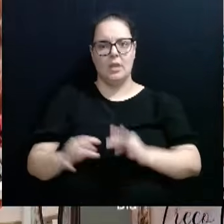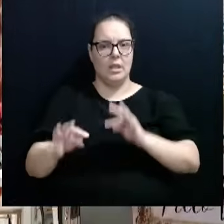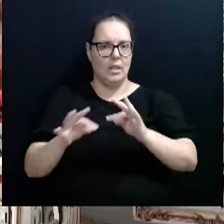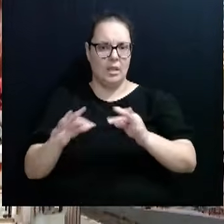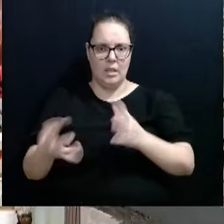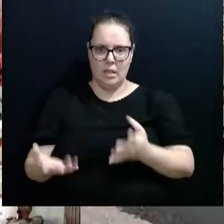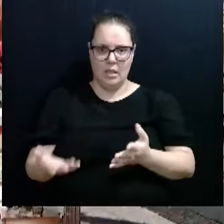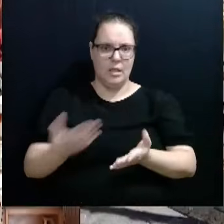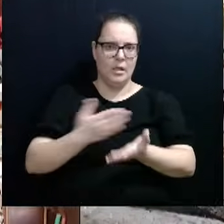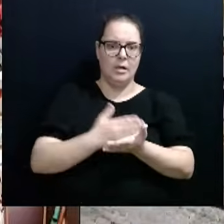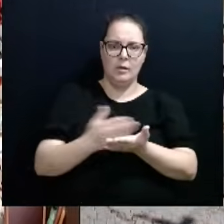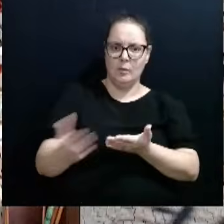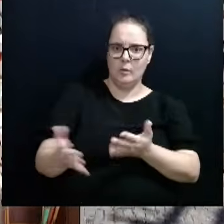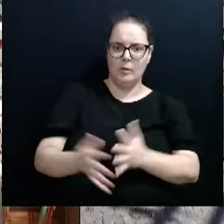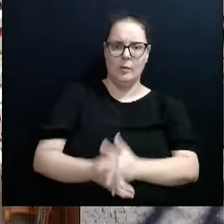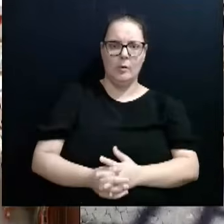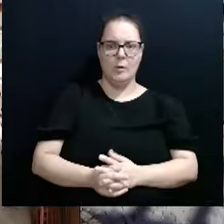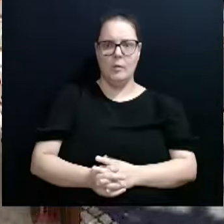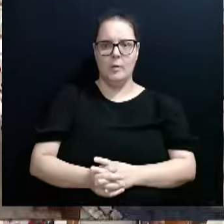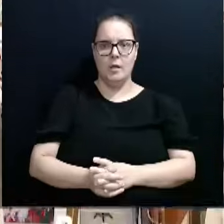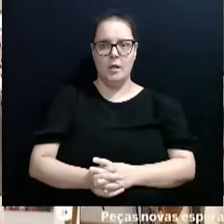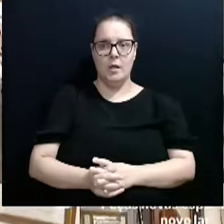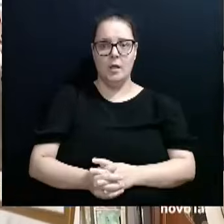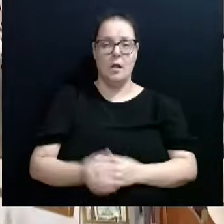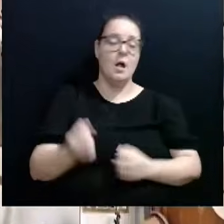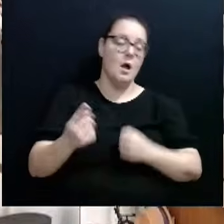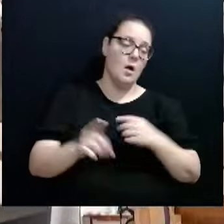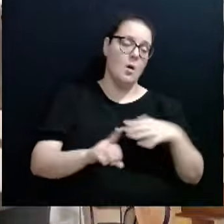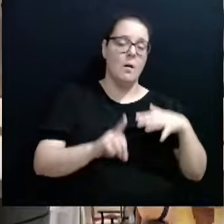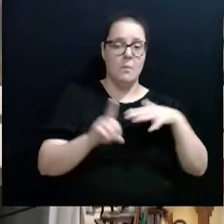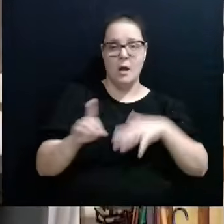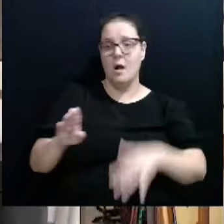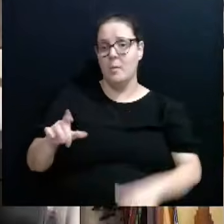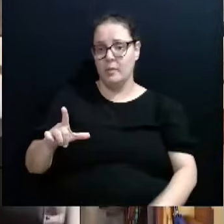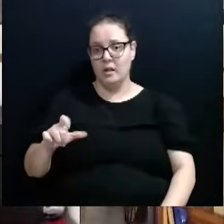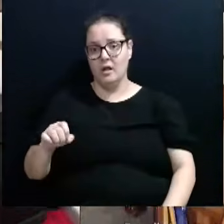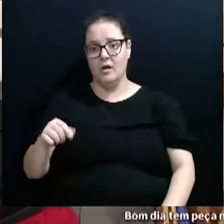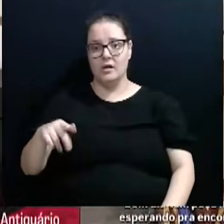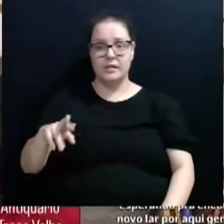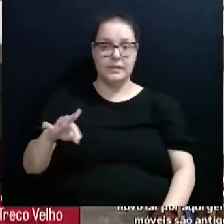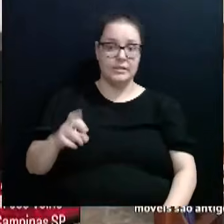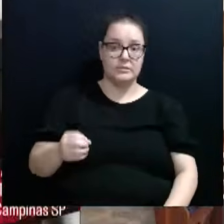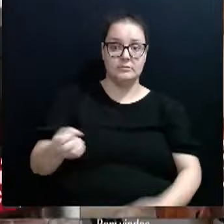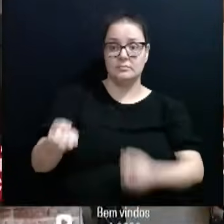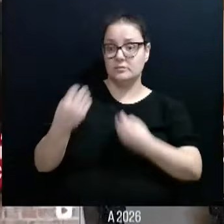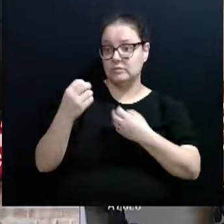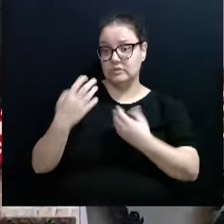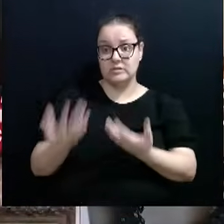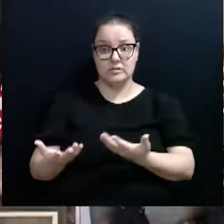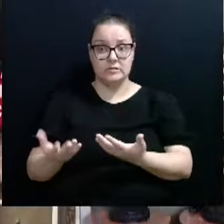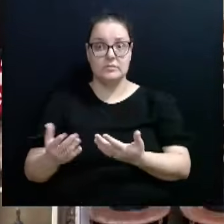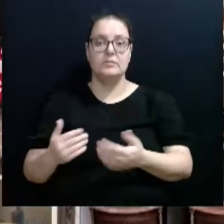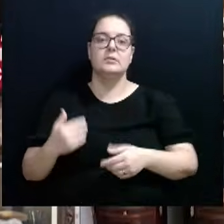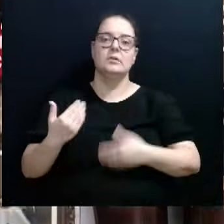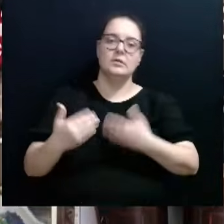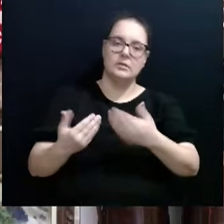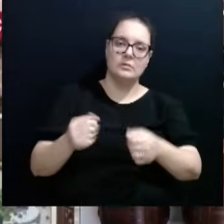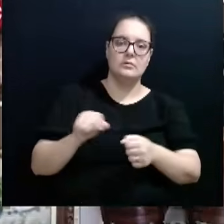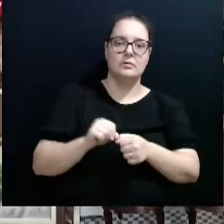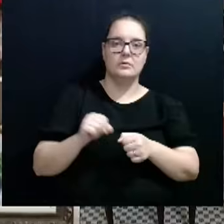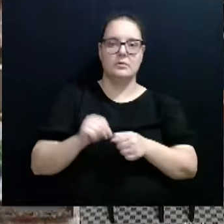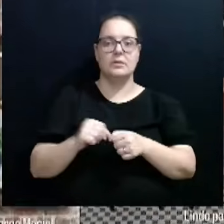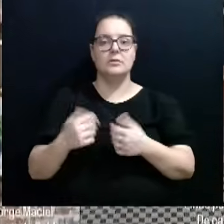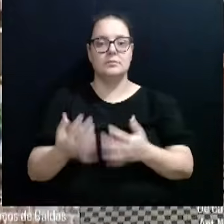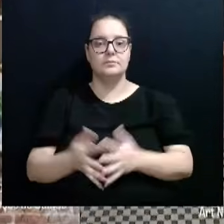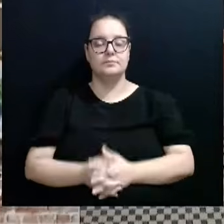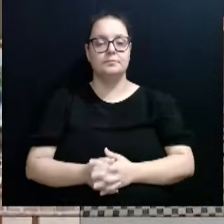a seguir algumas blogueiras que elas ensinavam, e aí a gente foi fazendo, tá? E como que essa